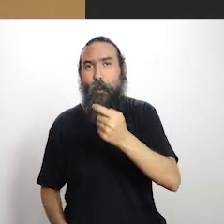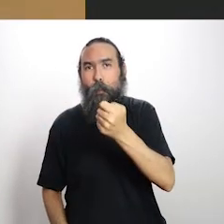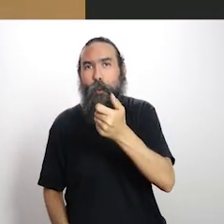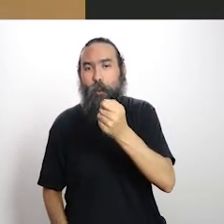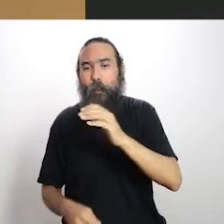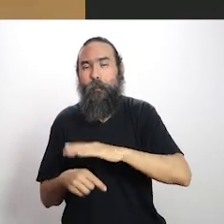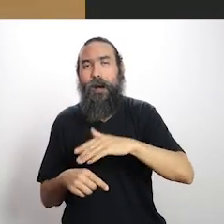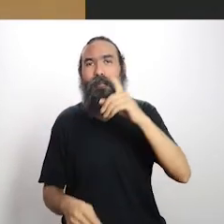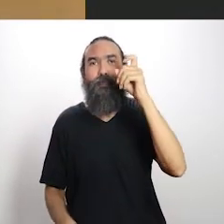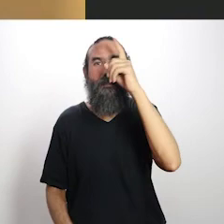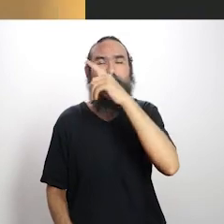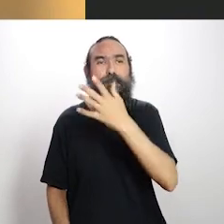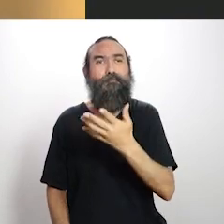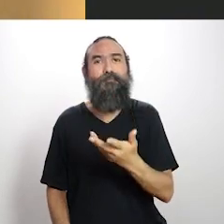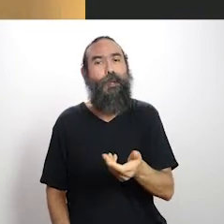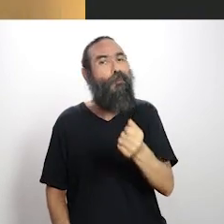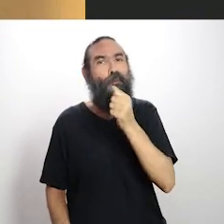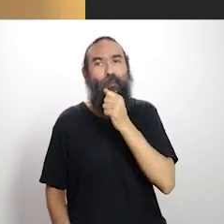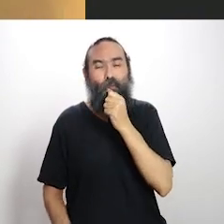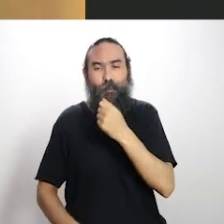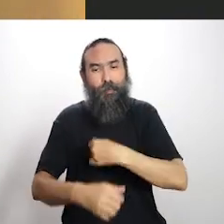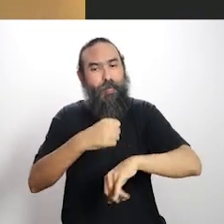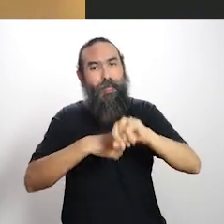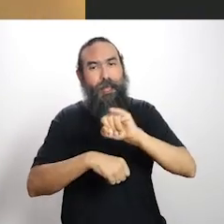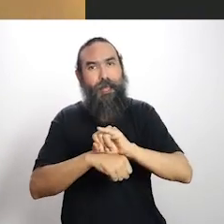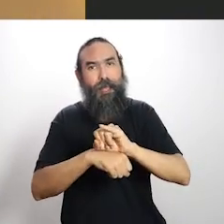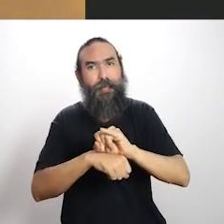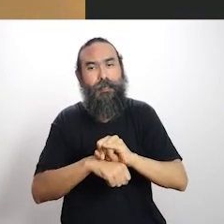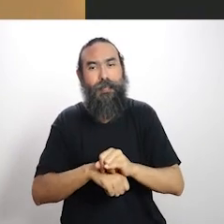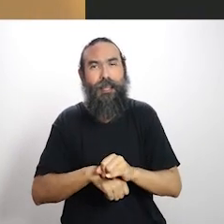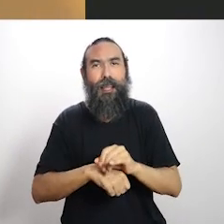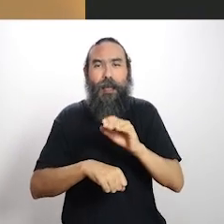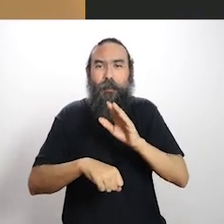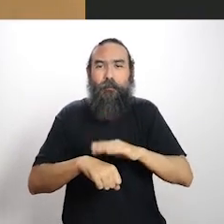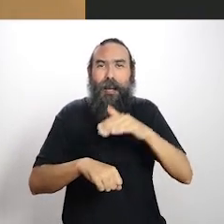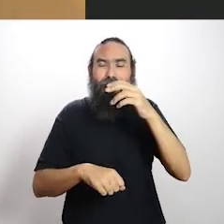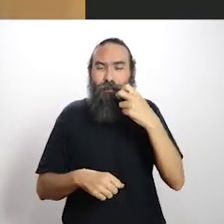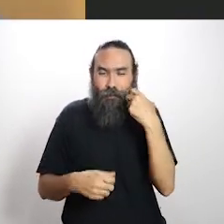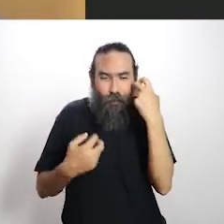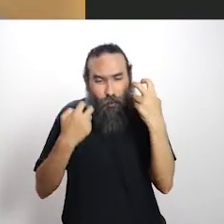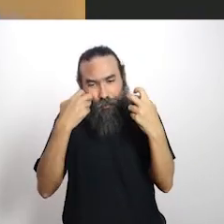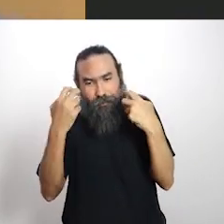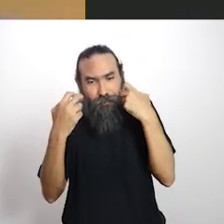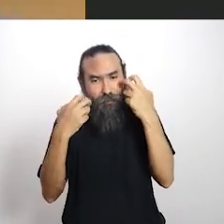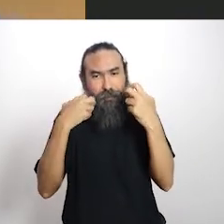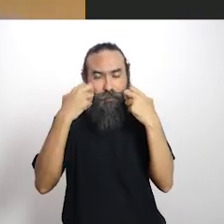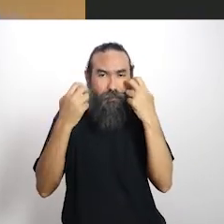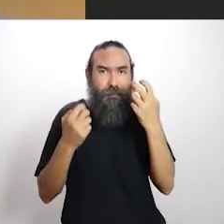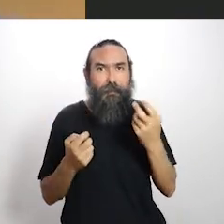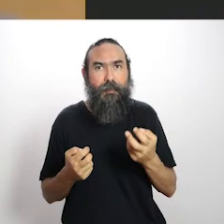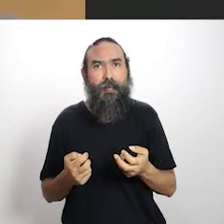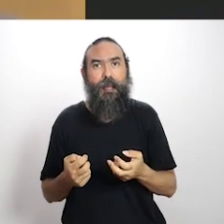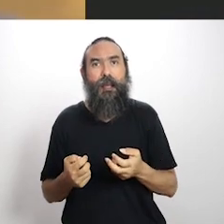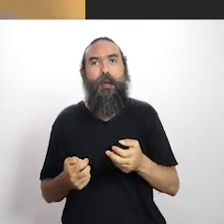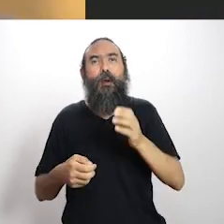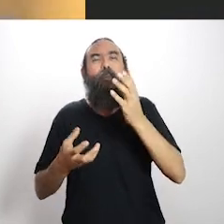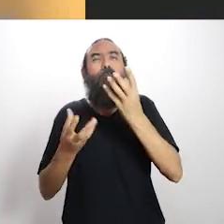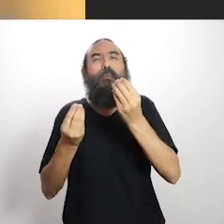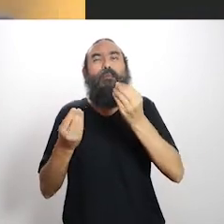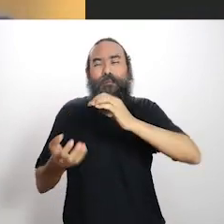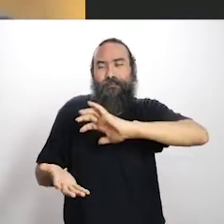valorizados então a área cultural tem que protegê-los chamar para perto mostrar de que eles têm direitos